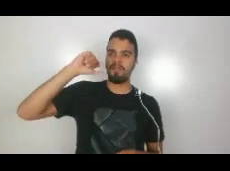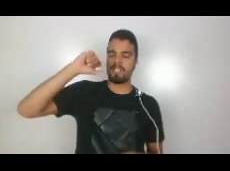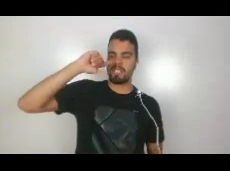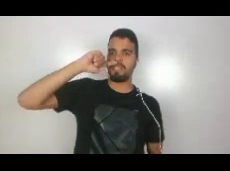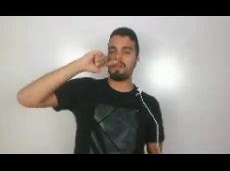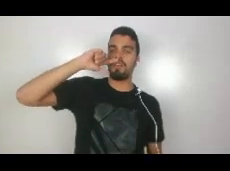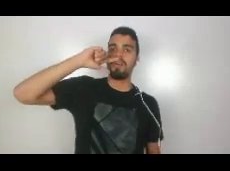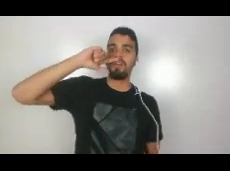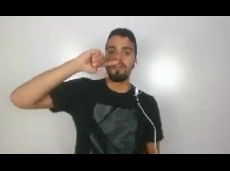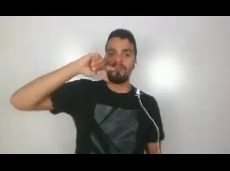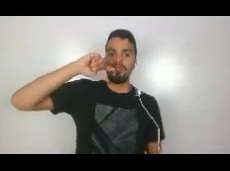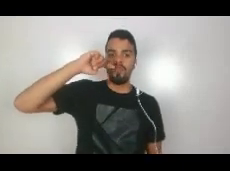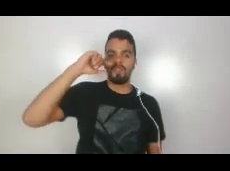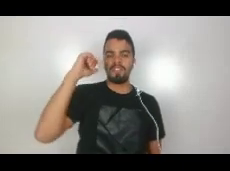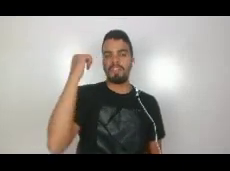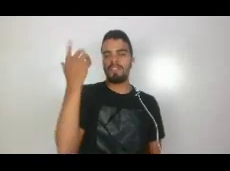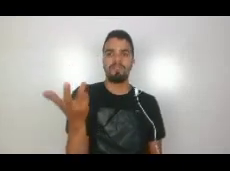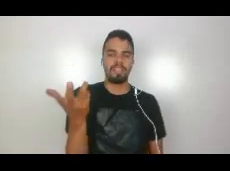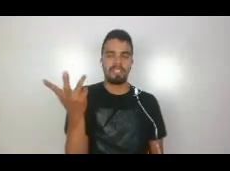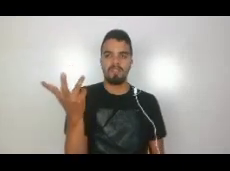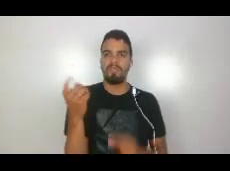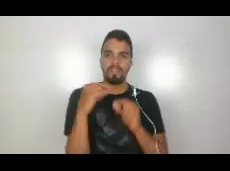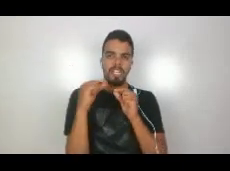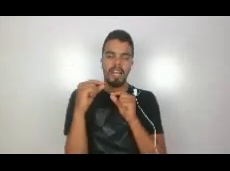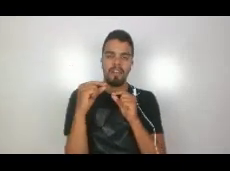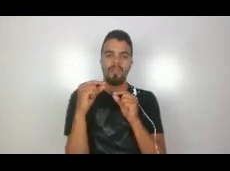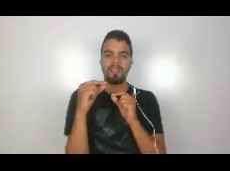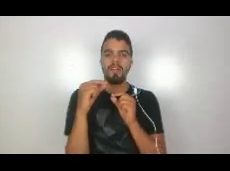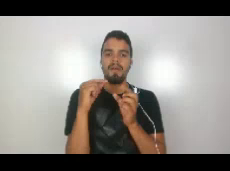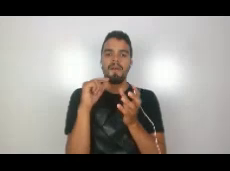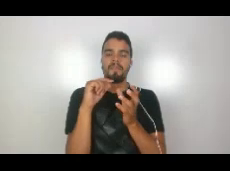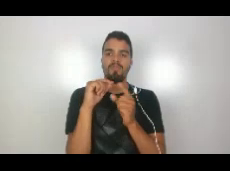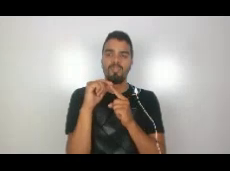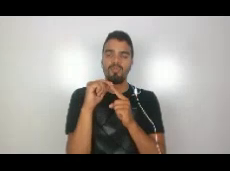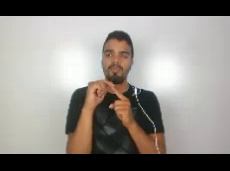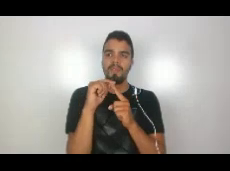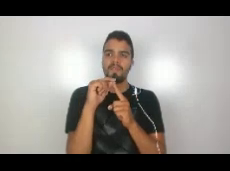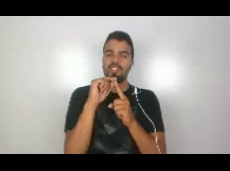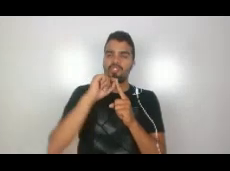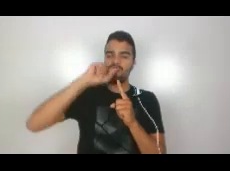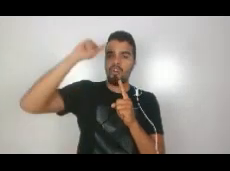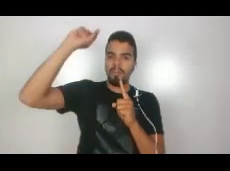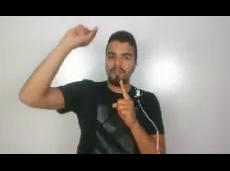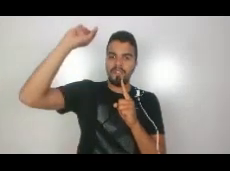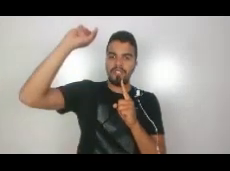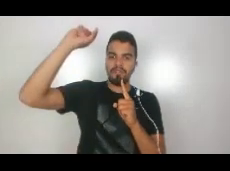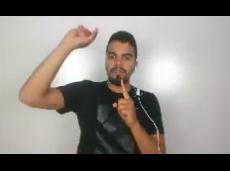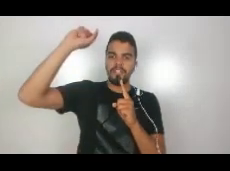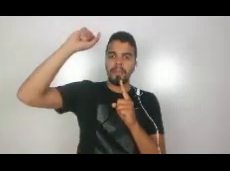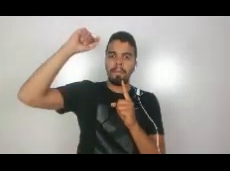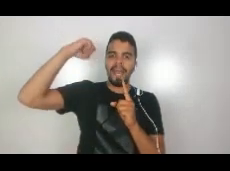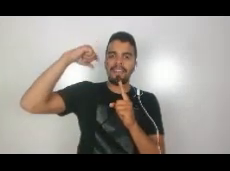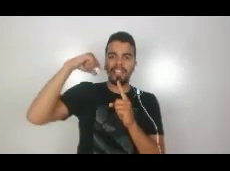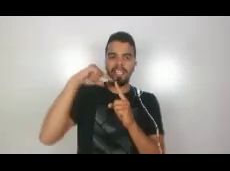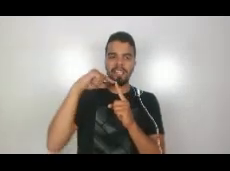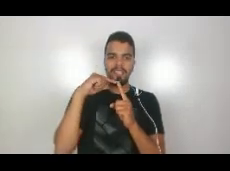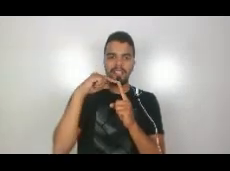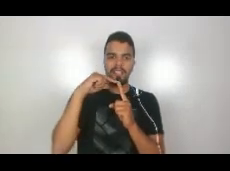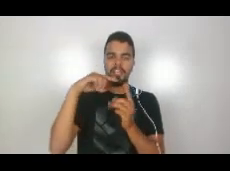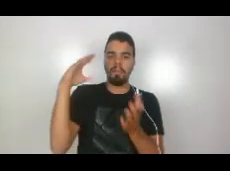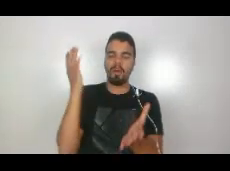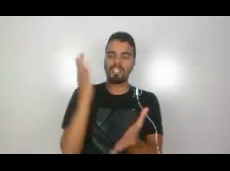gente tem uma contazinha, ou você, se não tem essa conta, pode criar a conta no YouTube, sobe um vídeo, pega